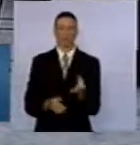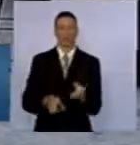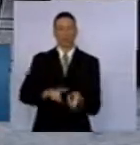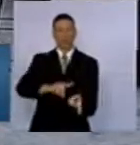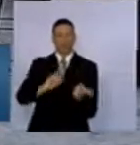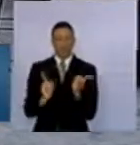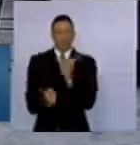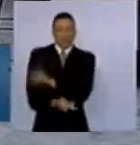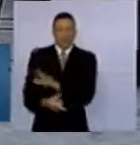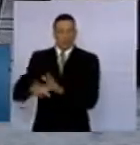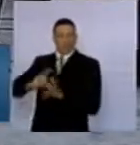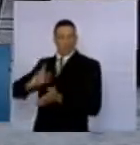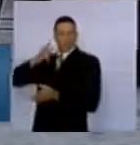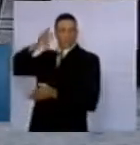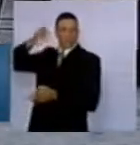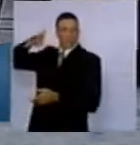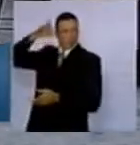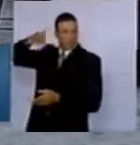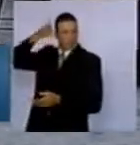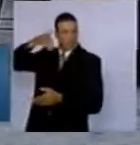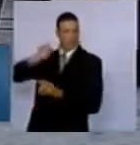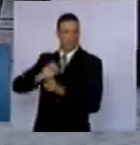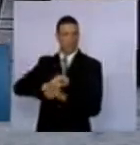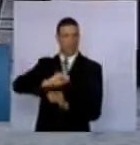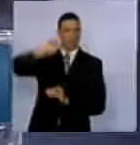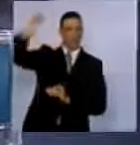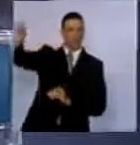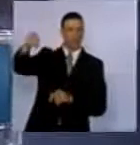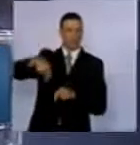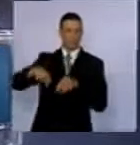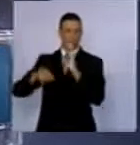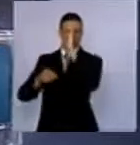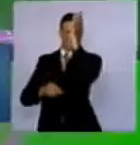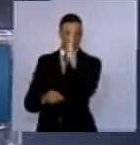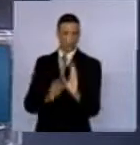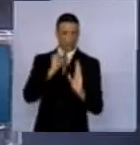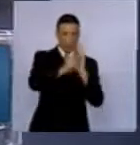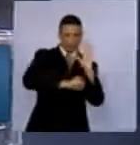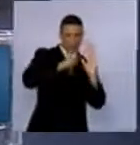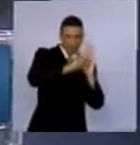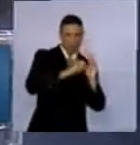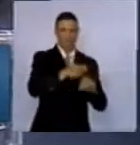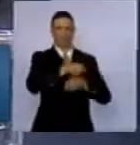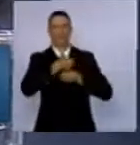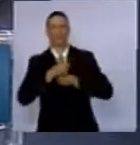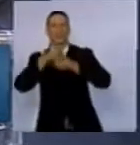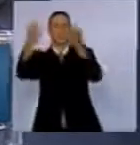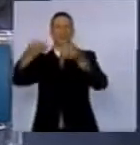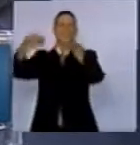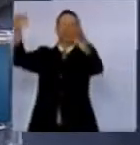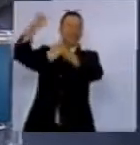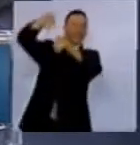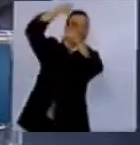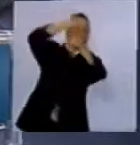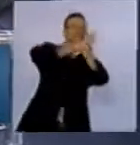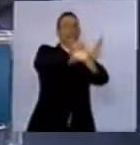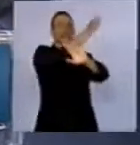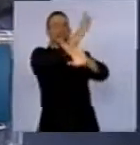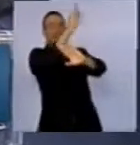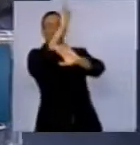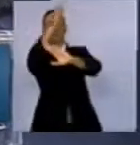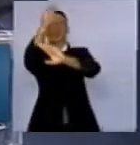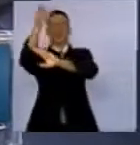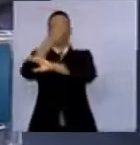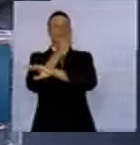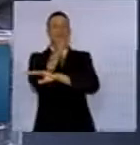falado pelo Marcos, da questão da exportação. Eu acho que aqui também no Brasil se encontra a oportunidade de se produzir conteúdo e poder viajar